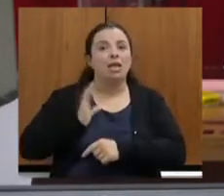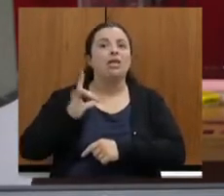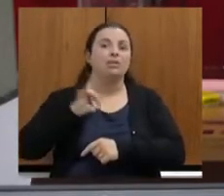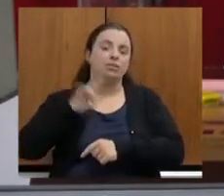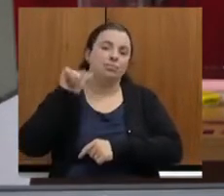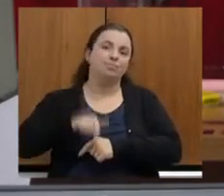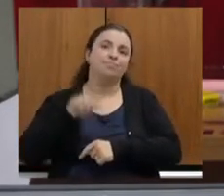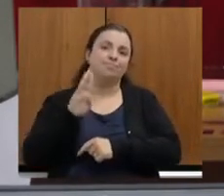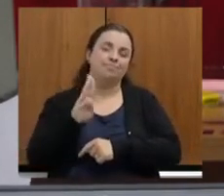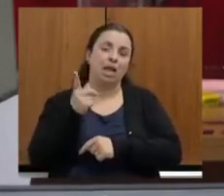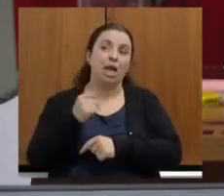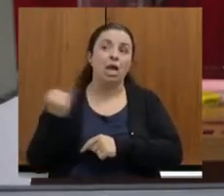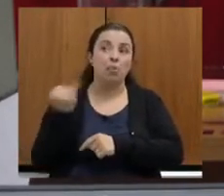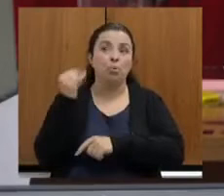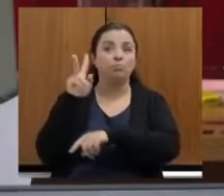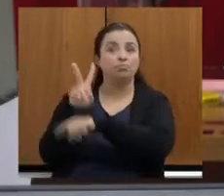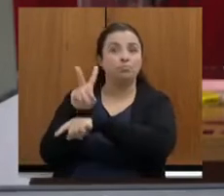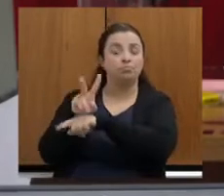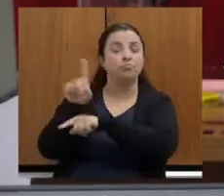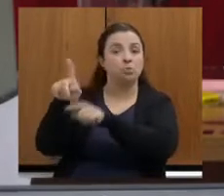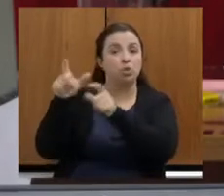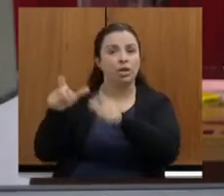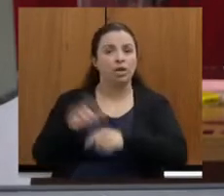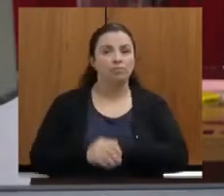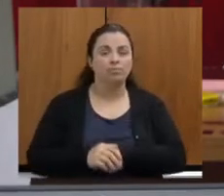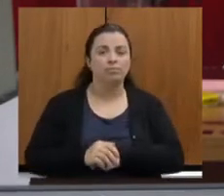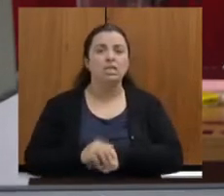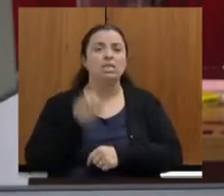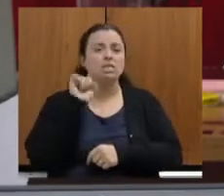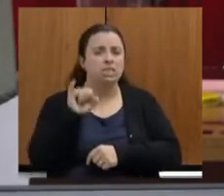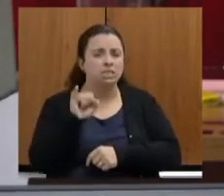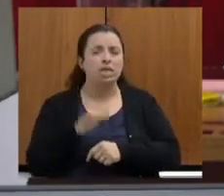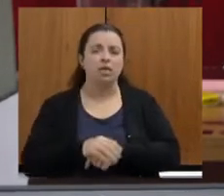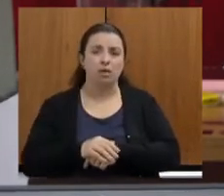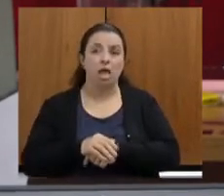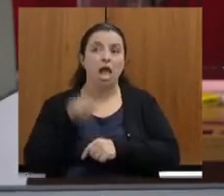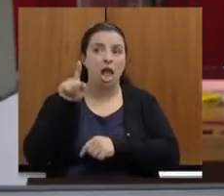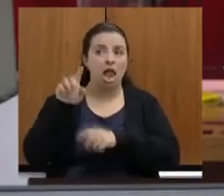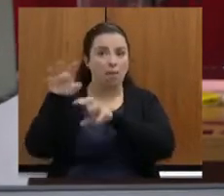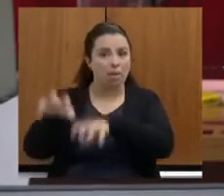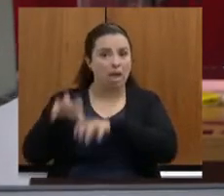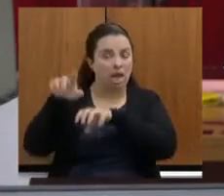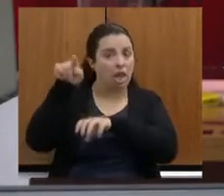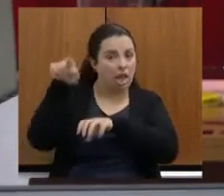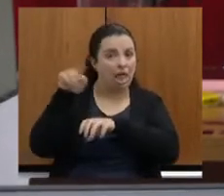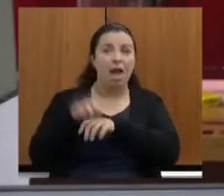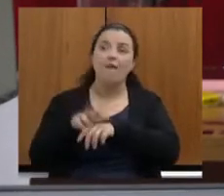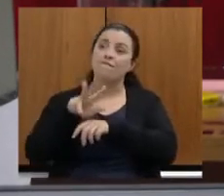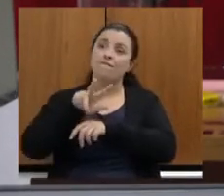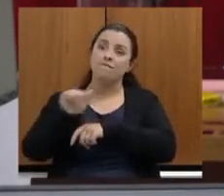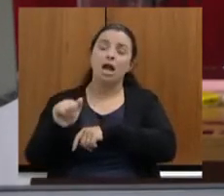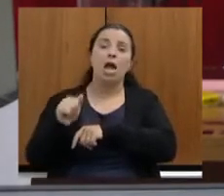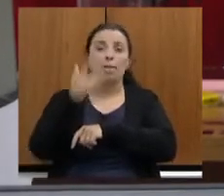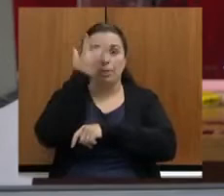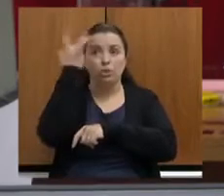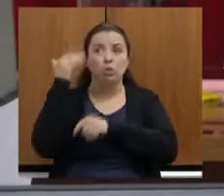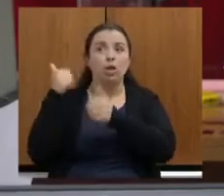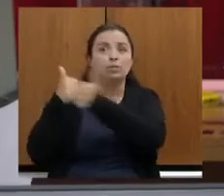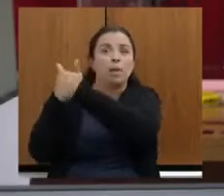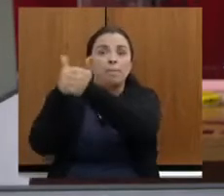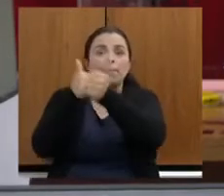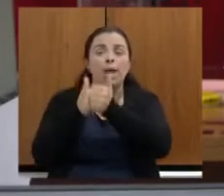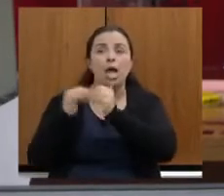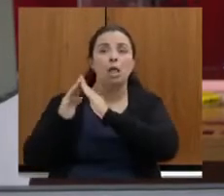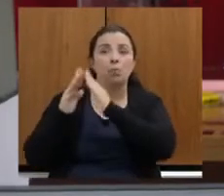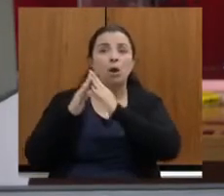se o senhor autorizar a mineração desse local vai prejudicar as pessoas que moram aperto e